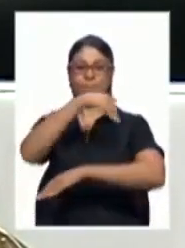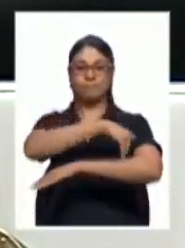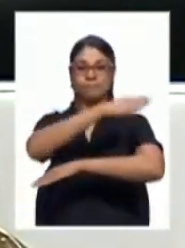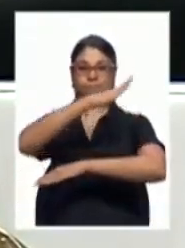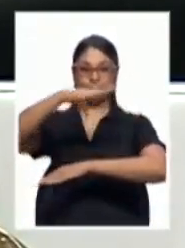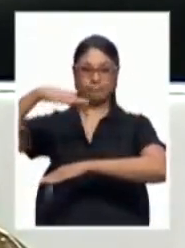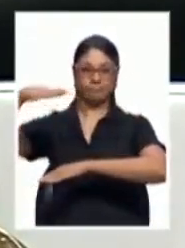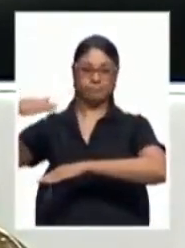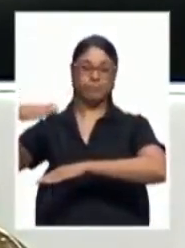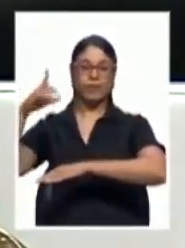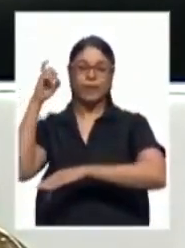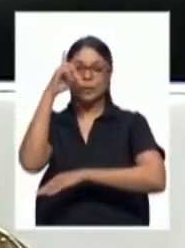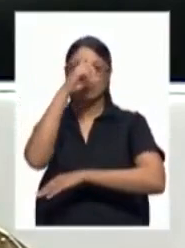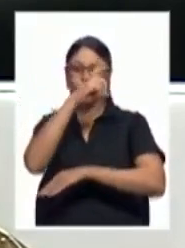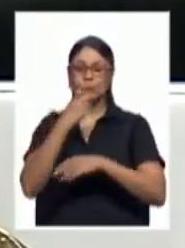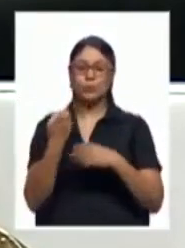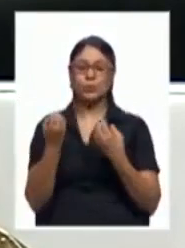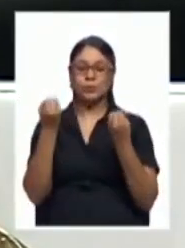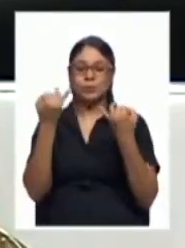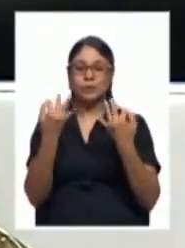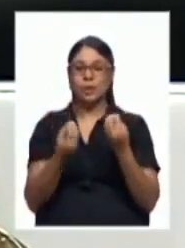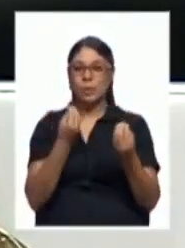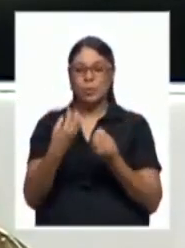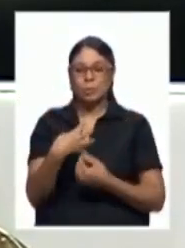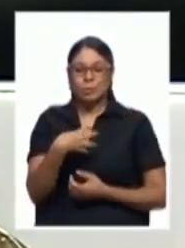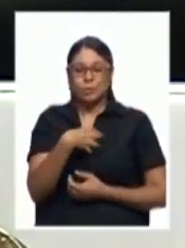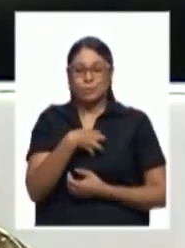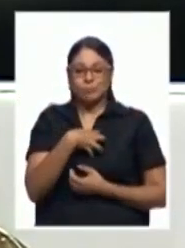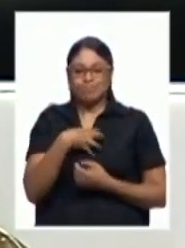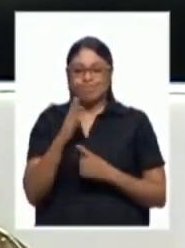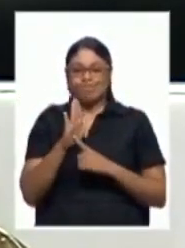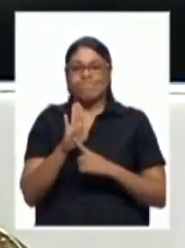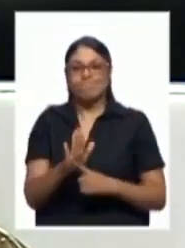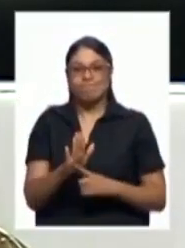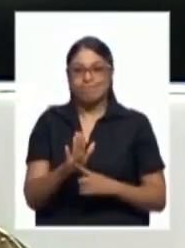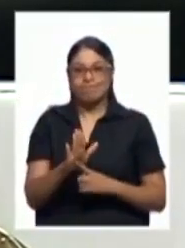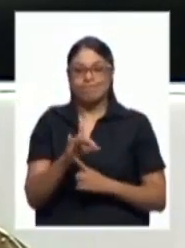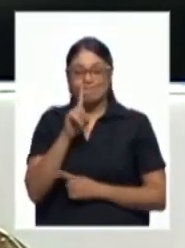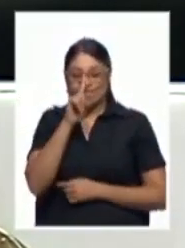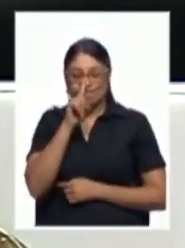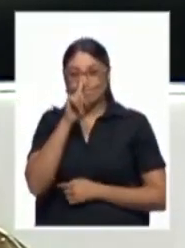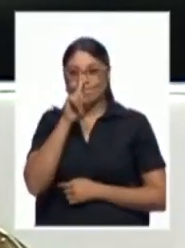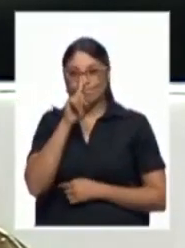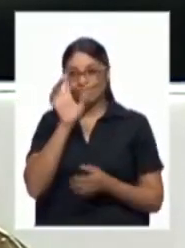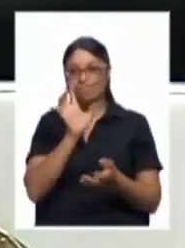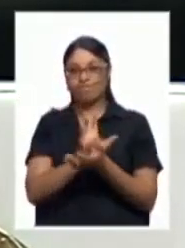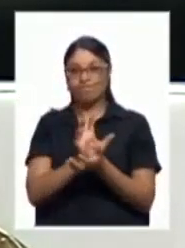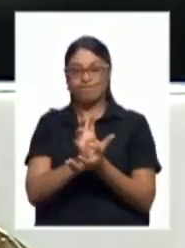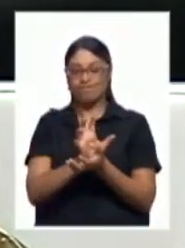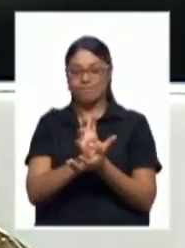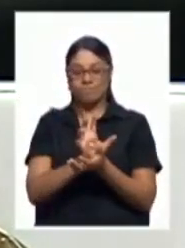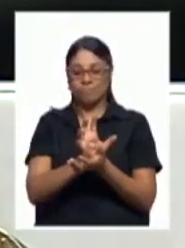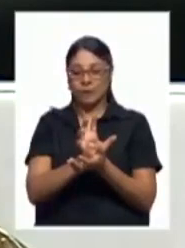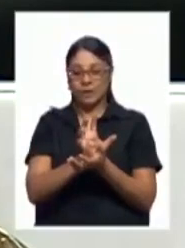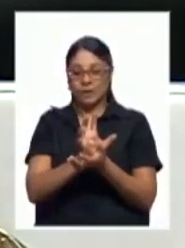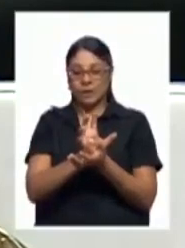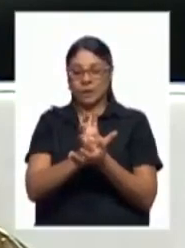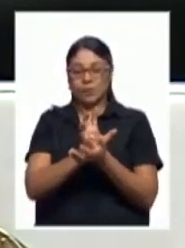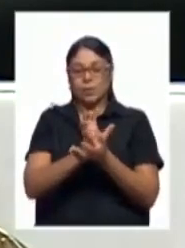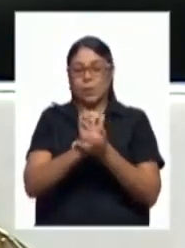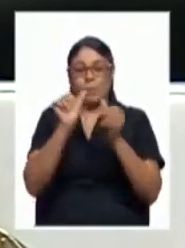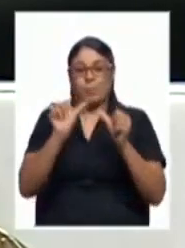sentimentos em ocasiões como esta. A gravidade da situação é maior que as palavras possíveis da